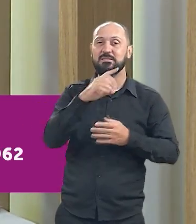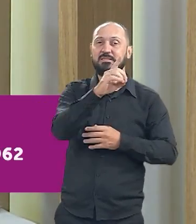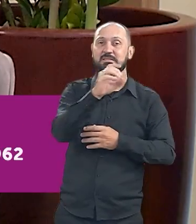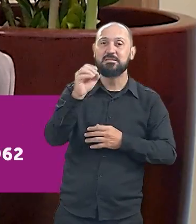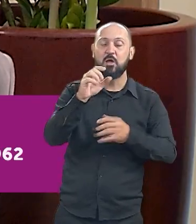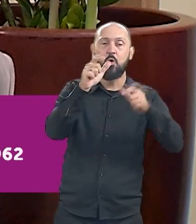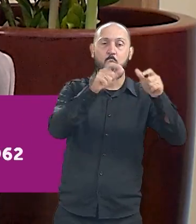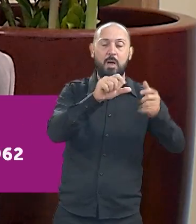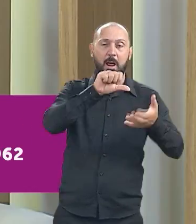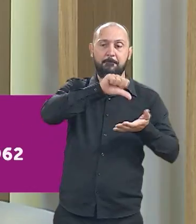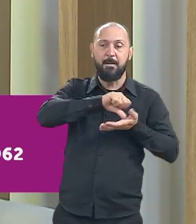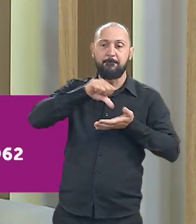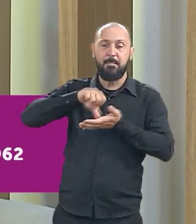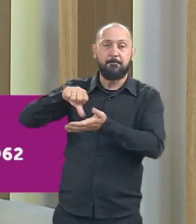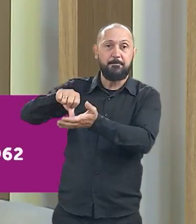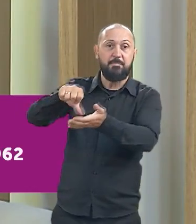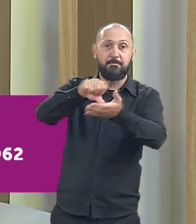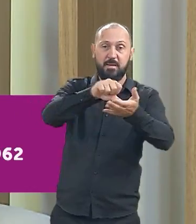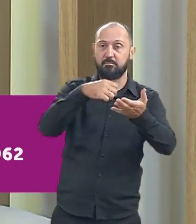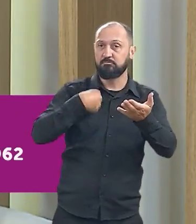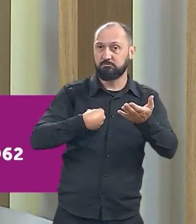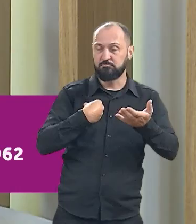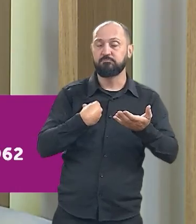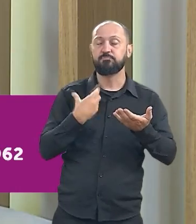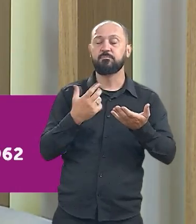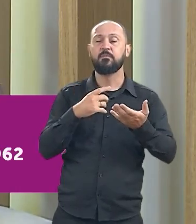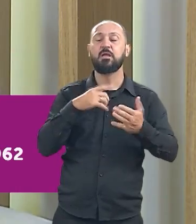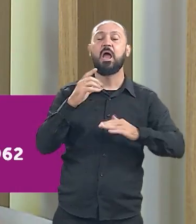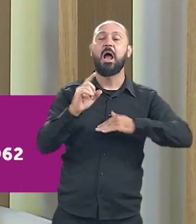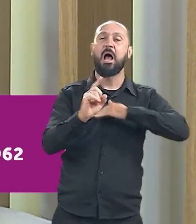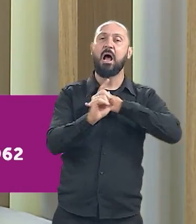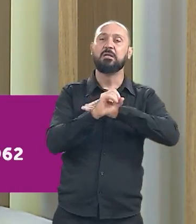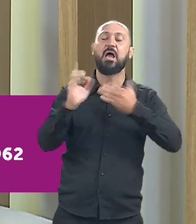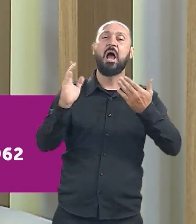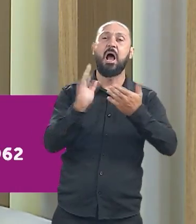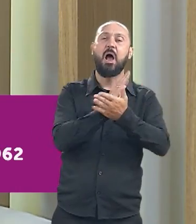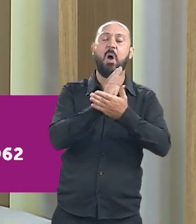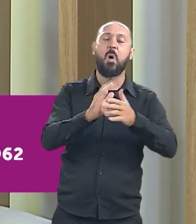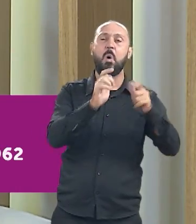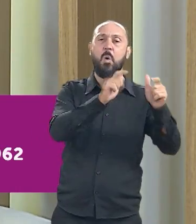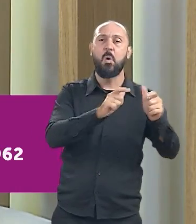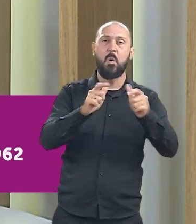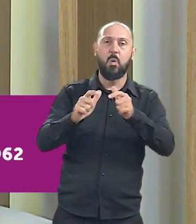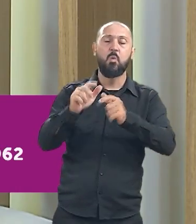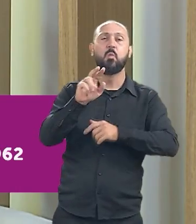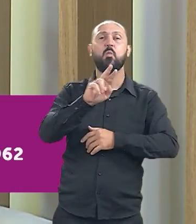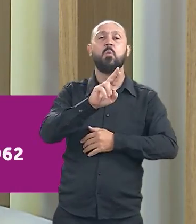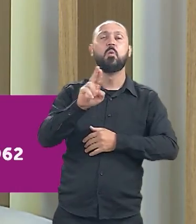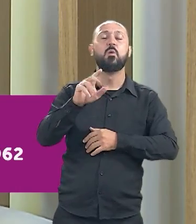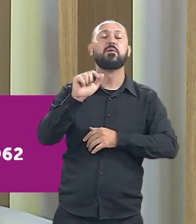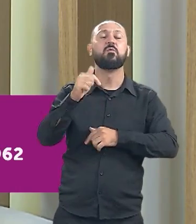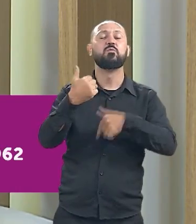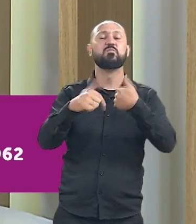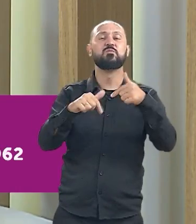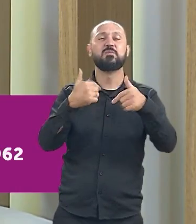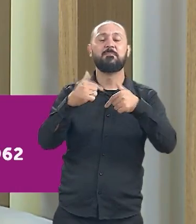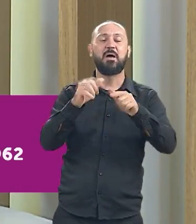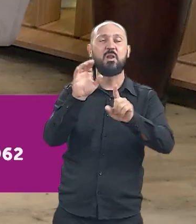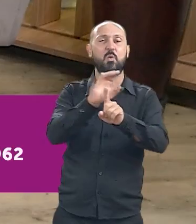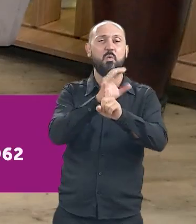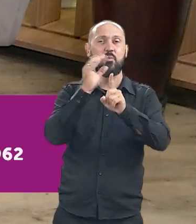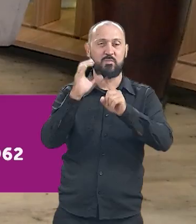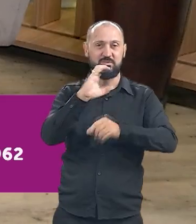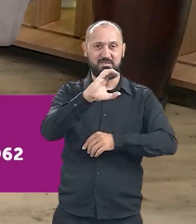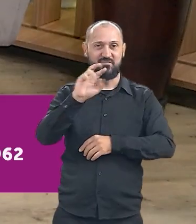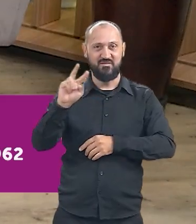postos físicos e também atendemos pontualmente em algumas localidades, que é o chamado trabalho do CVV Comunidade. E eu